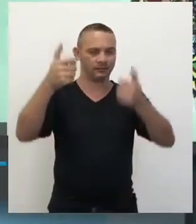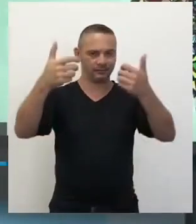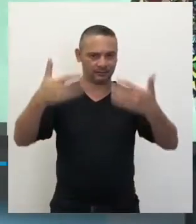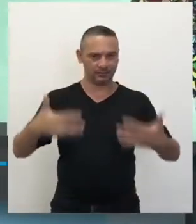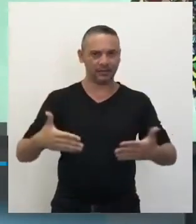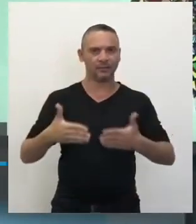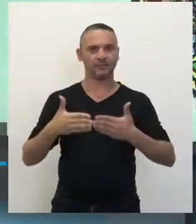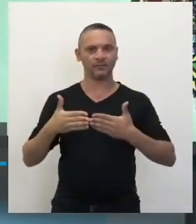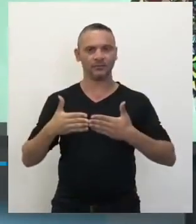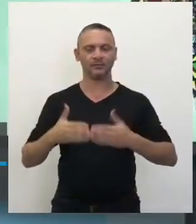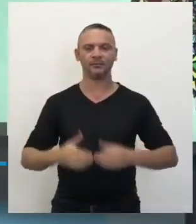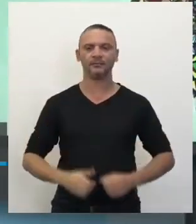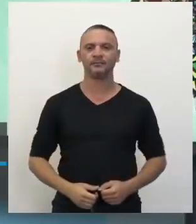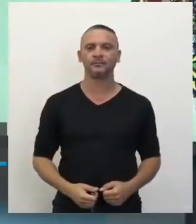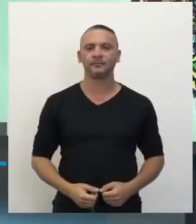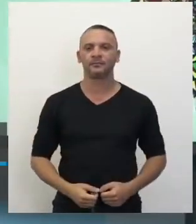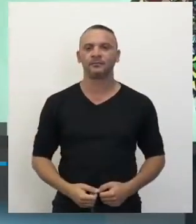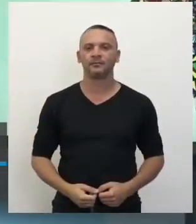favor.